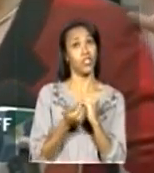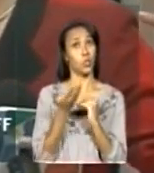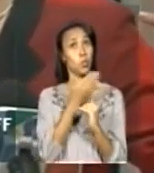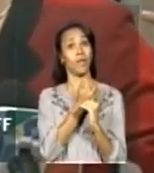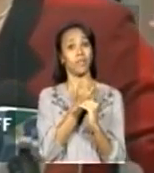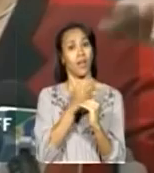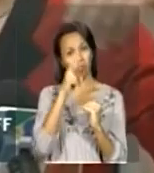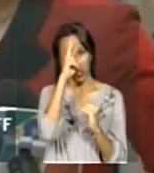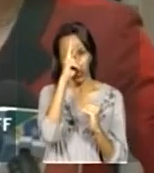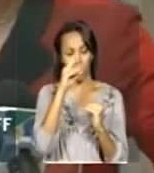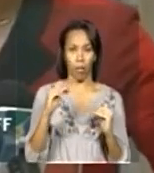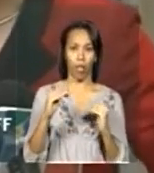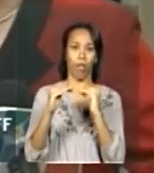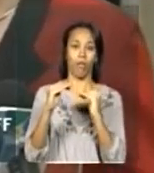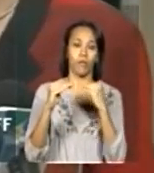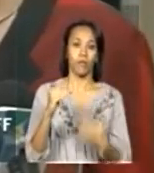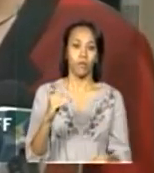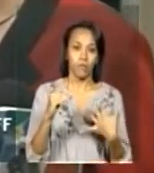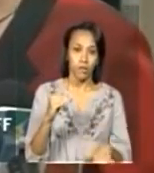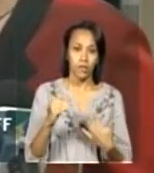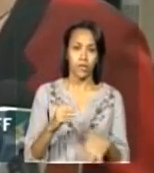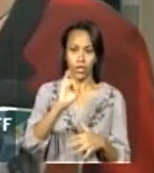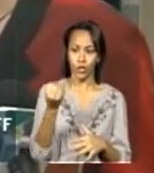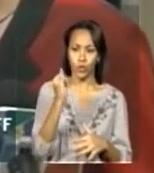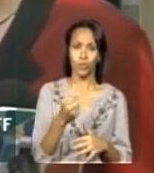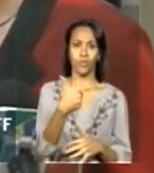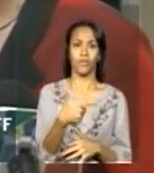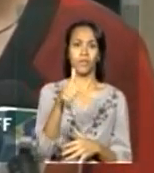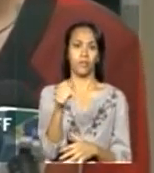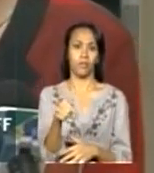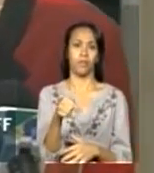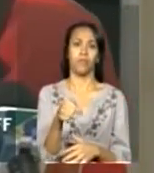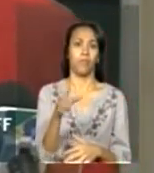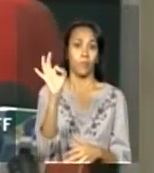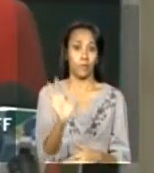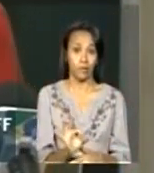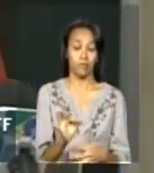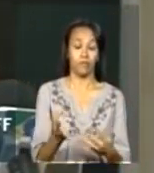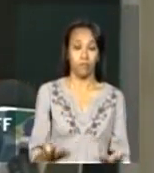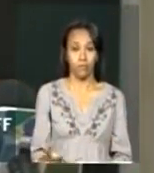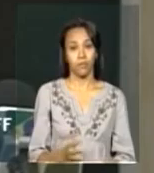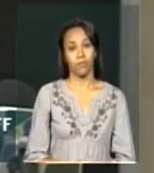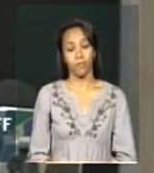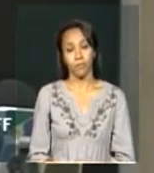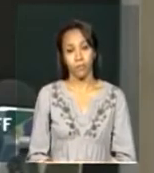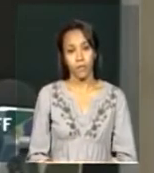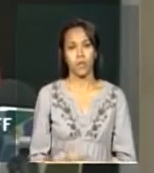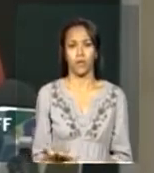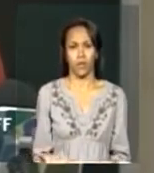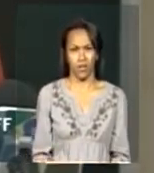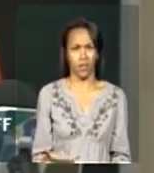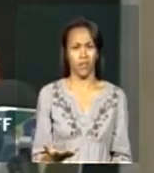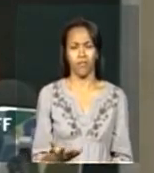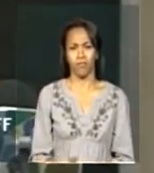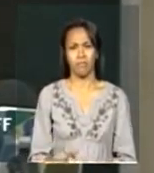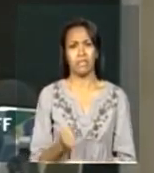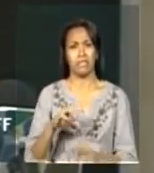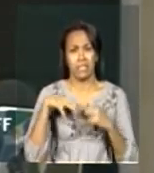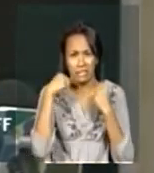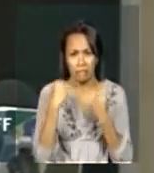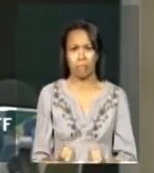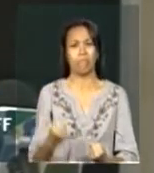passado, onde a gente chegou a ter juro de 27%. o que é de fato algo extremamente